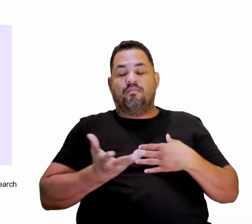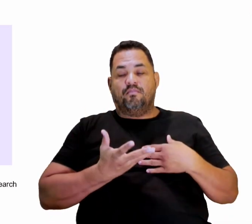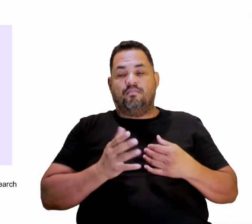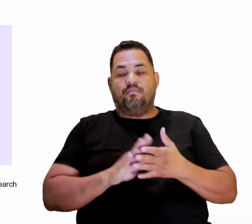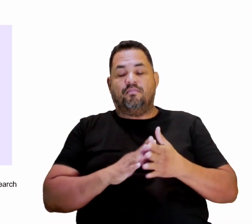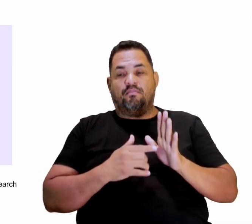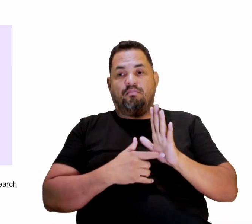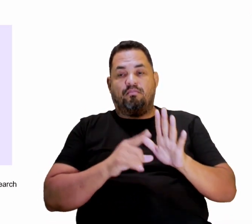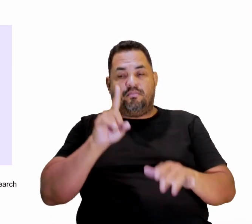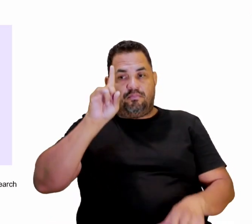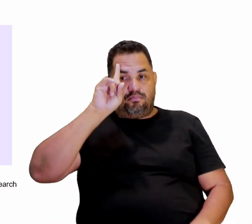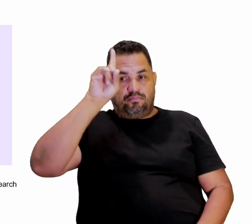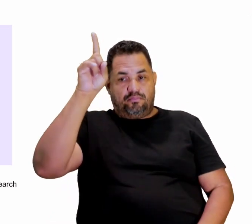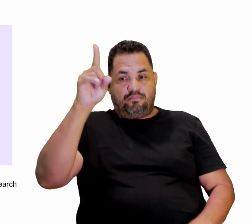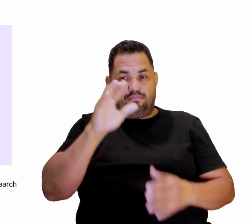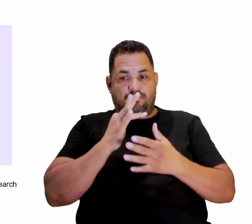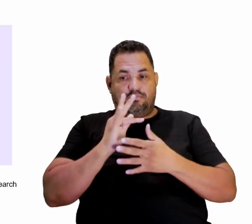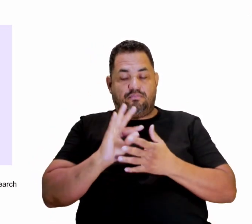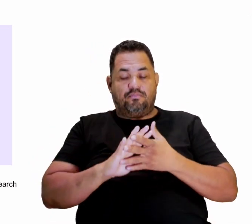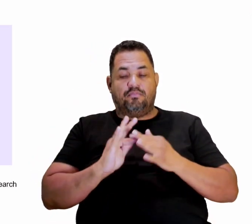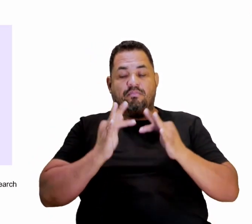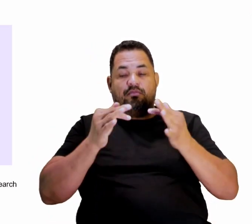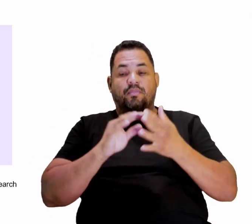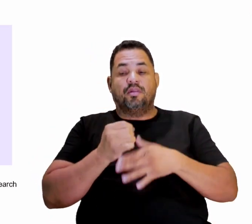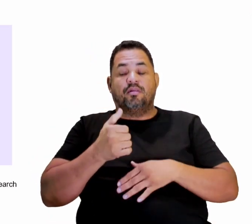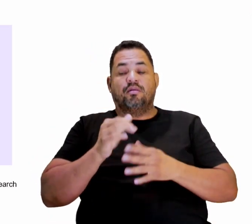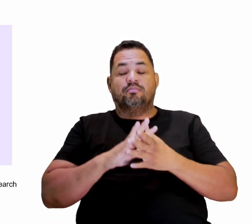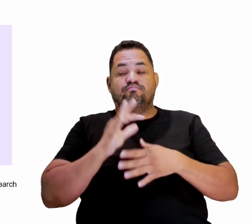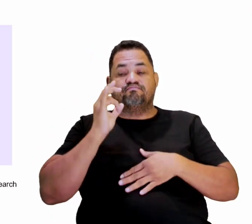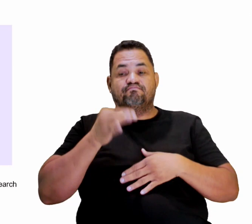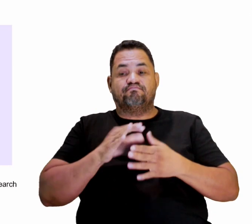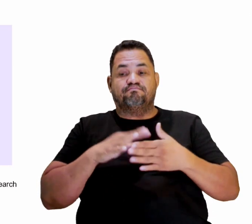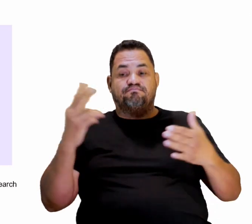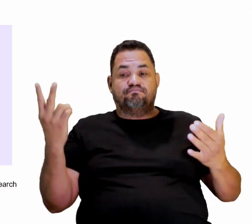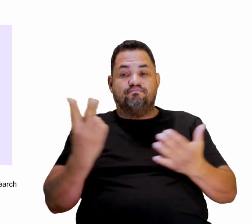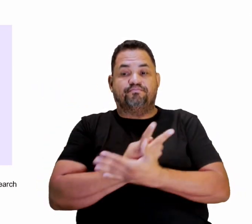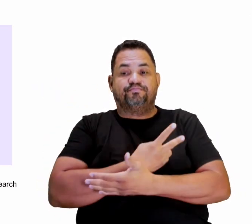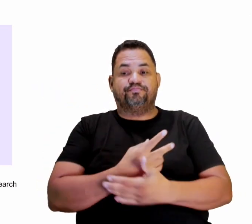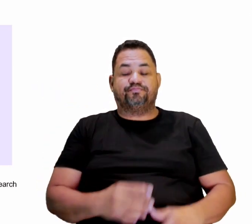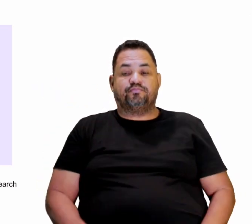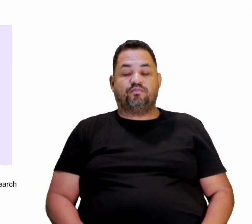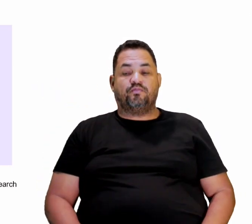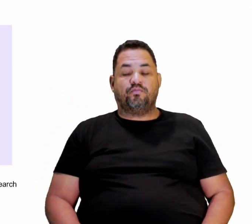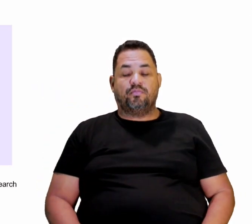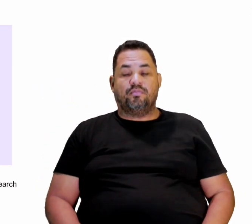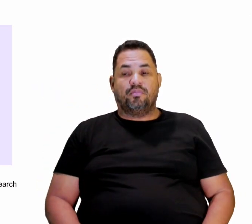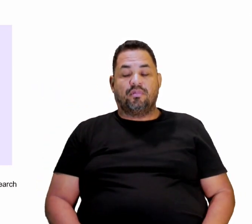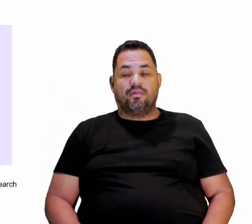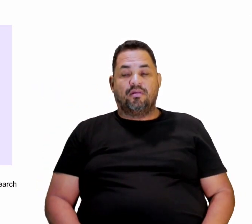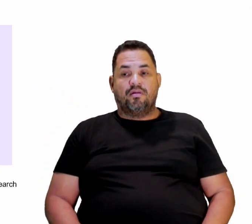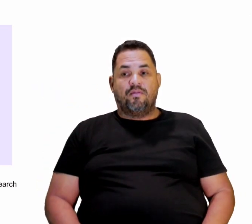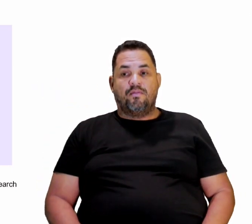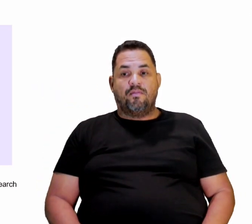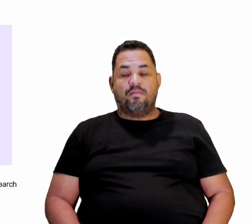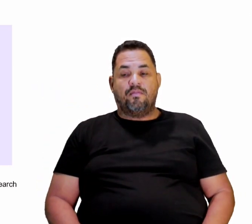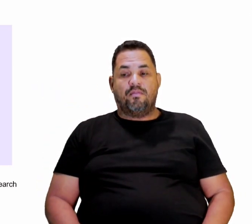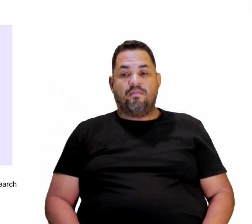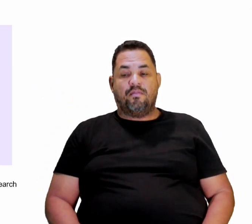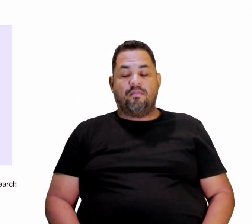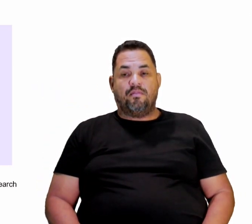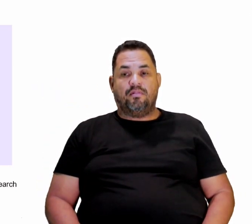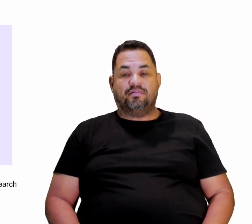expressar a ideia de que estamos falando de futuro que é quase certo que aconteça uma coisa mais certa